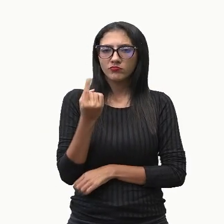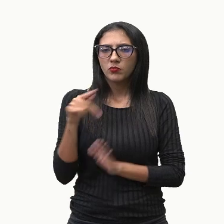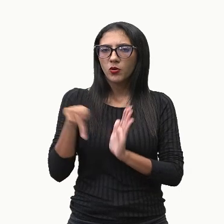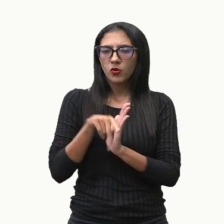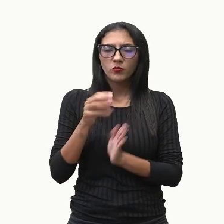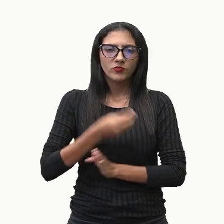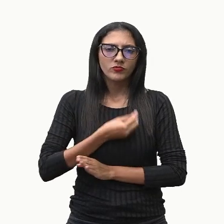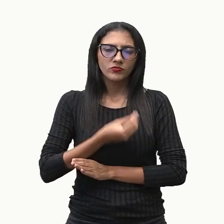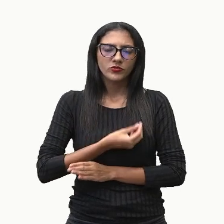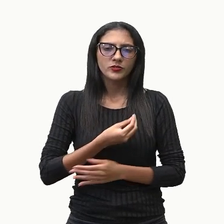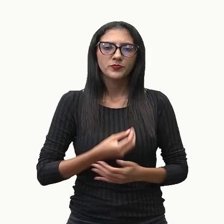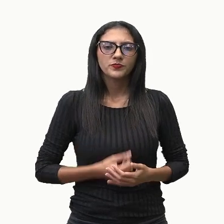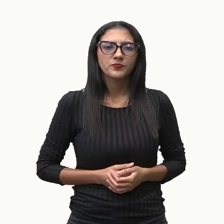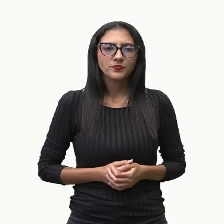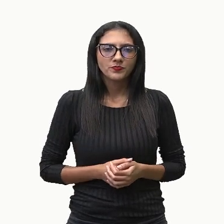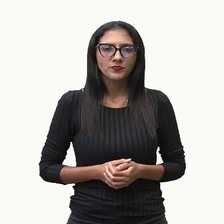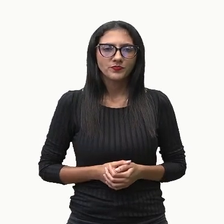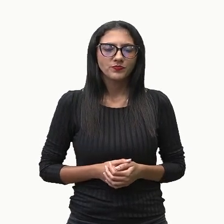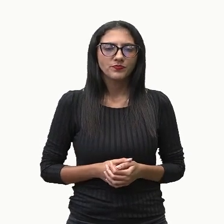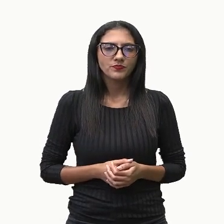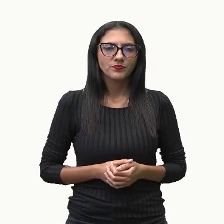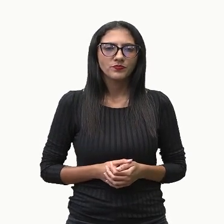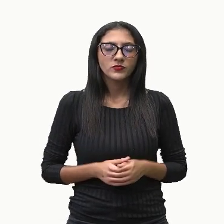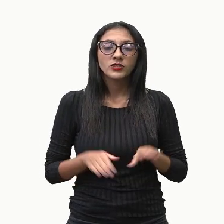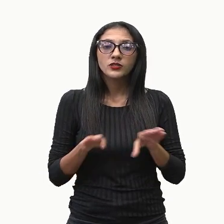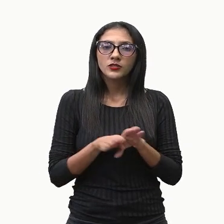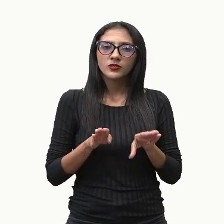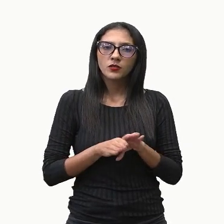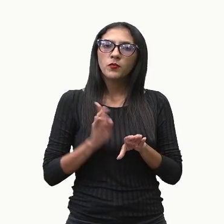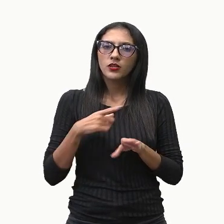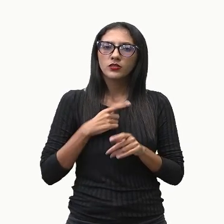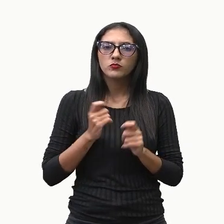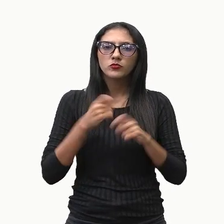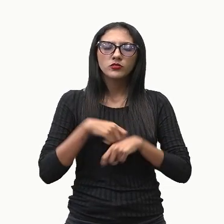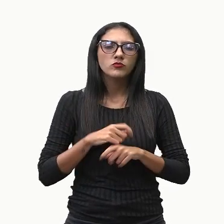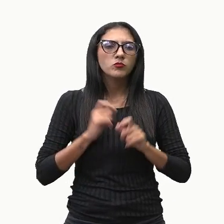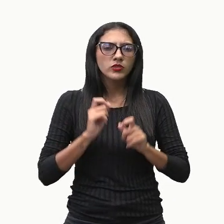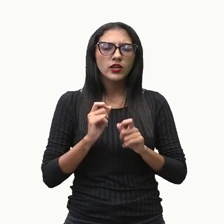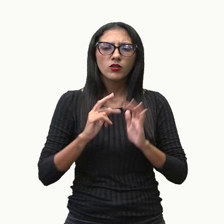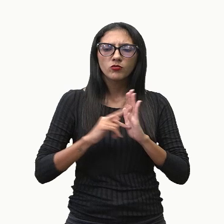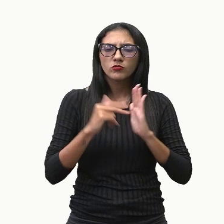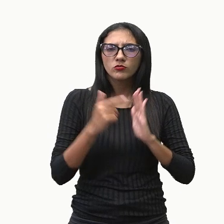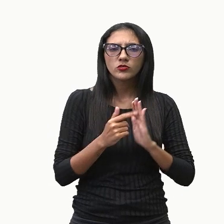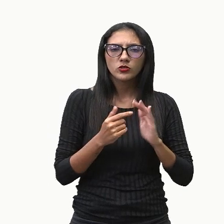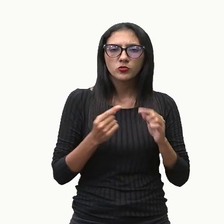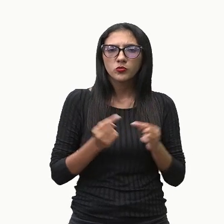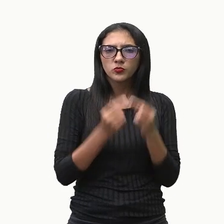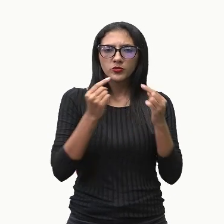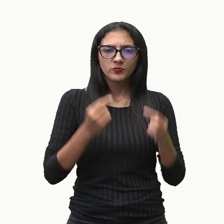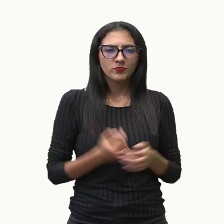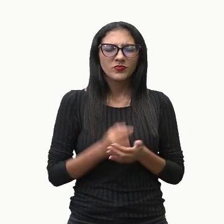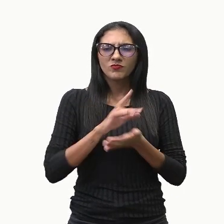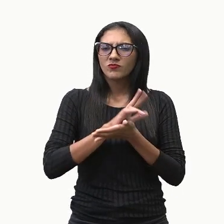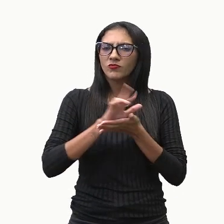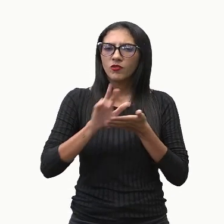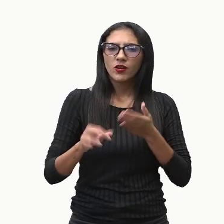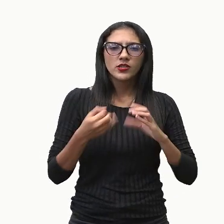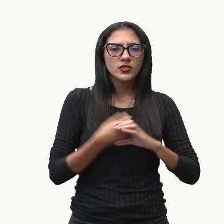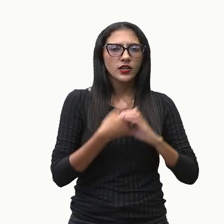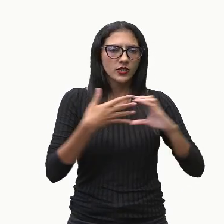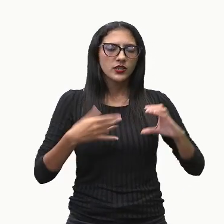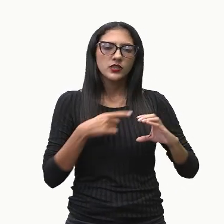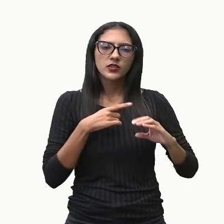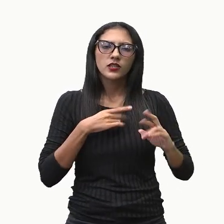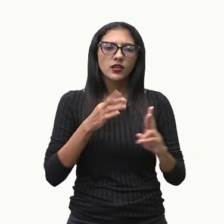gente, podem ser ainda considerados sem território devido a uma série de razões relacionadas